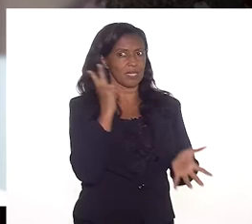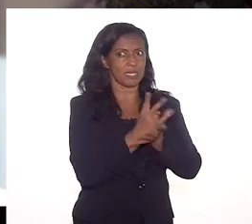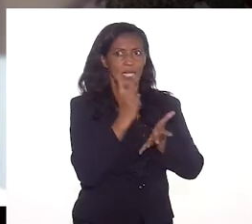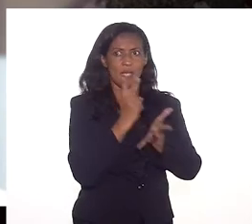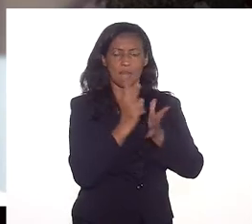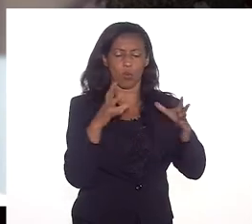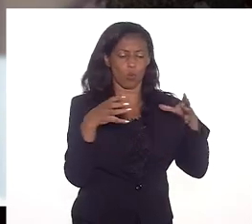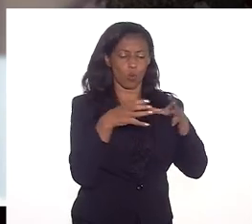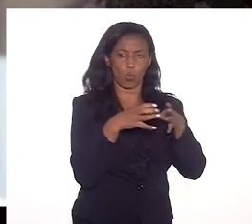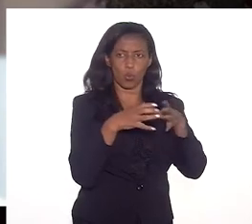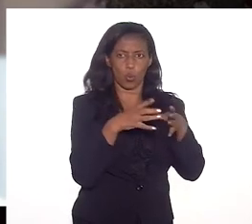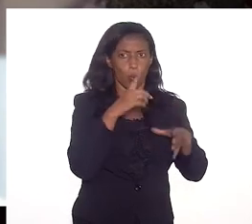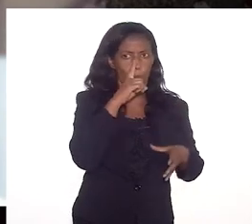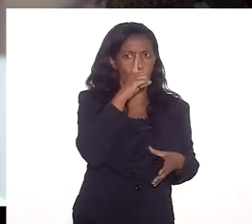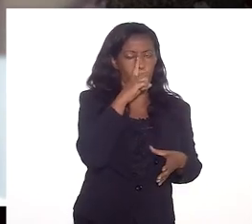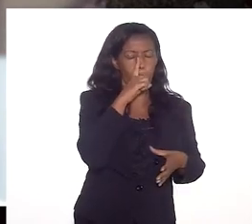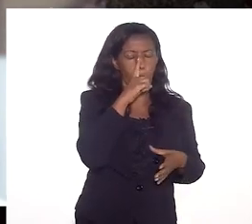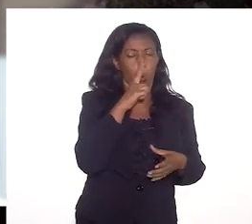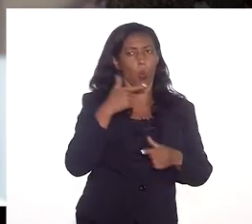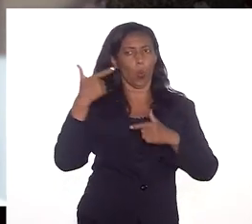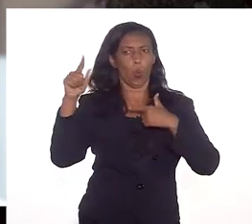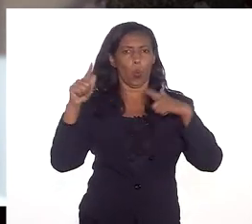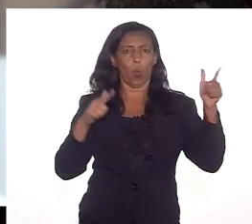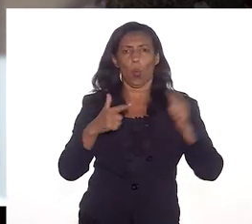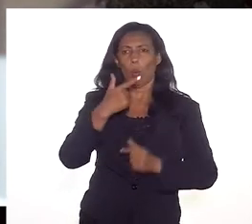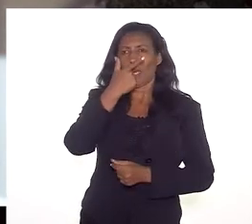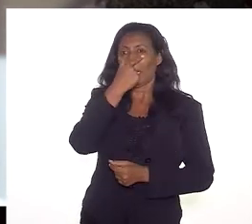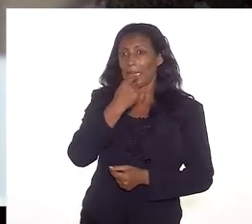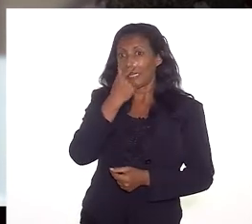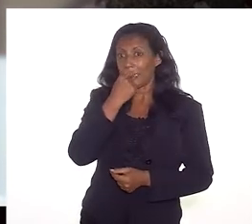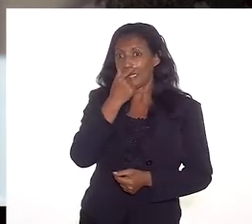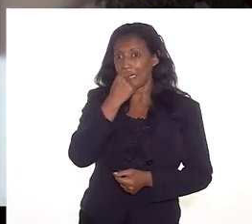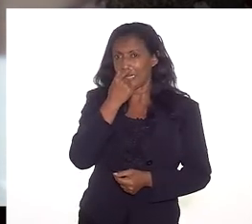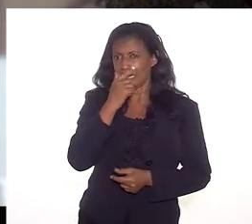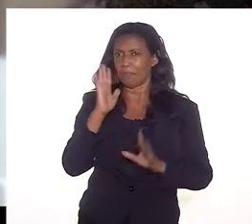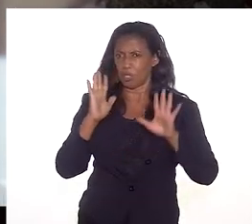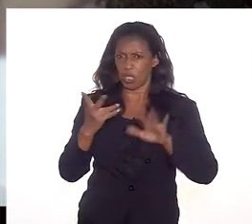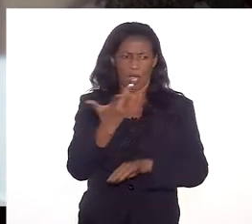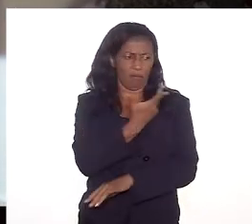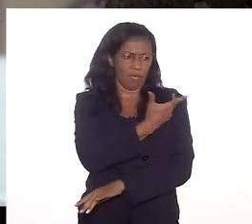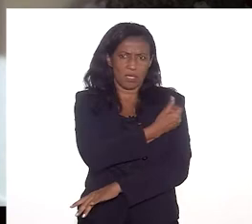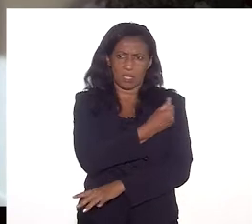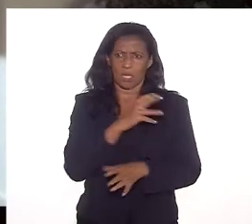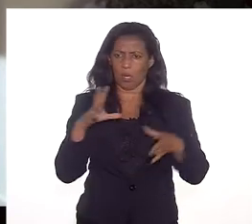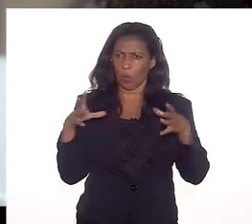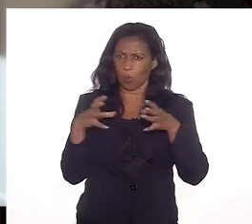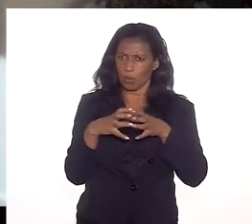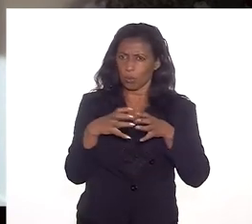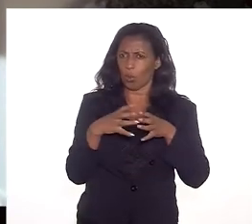de alguma forma. Foi assim com outras viroses também, né? A gripe influenza, que a gente começou agora a